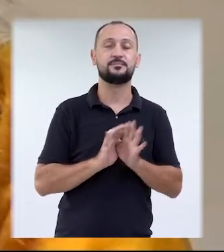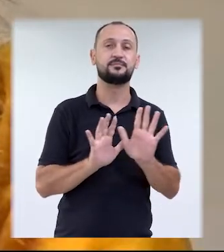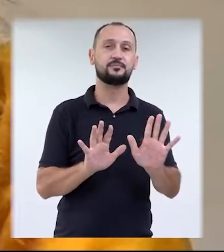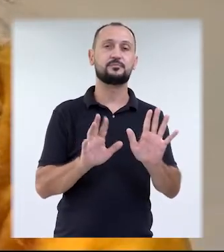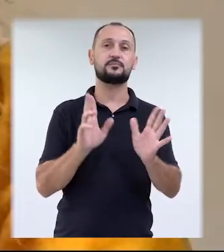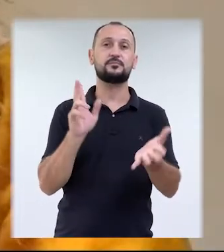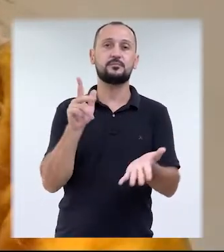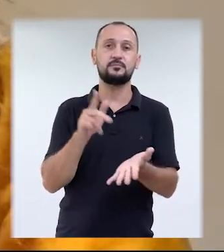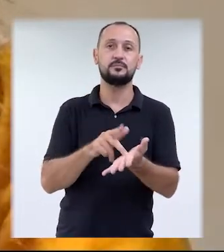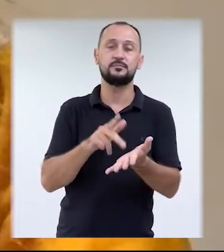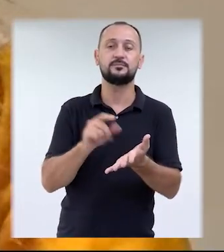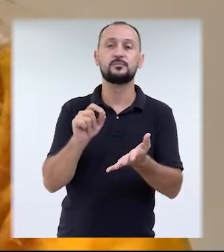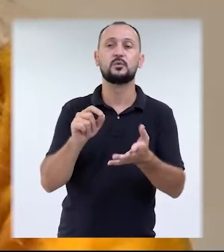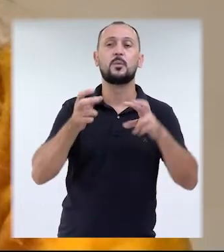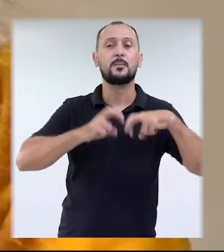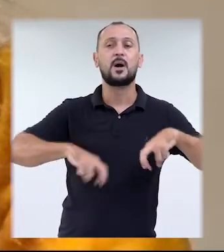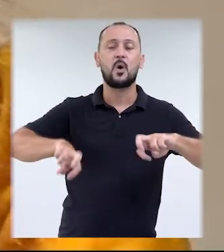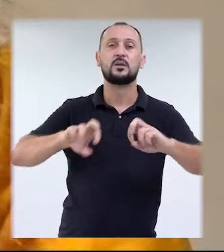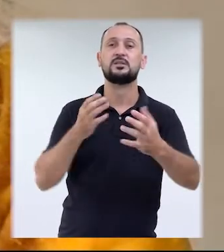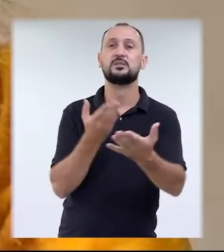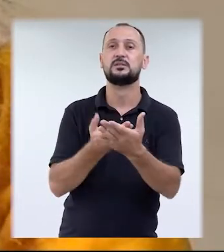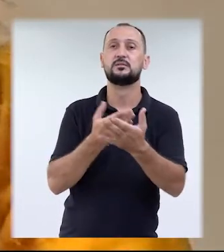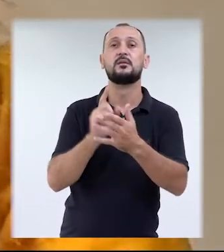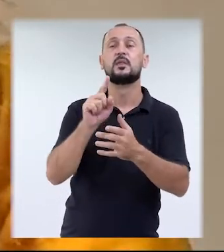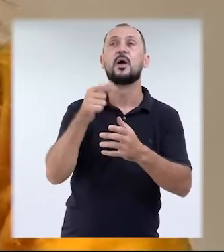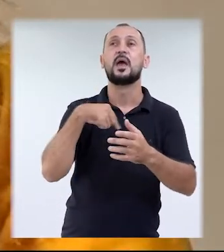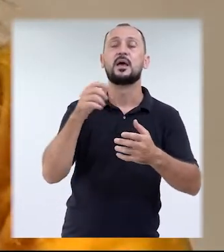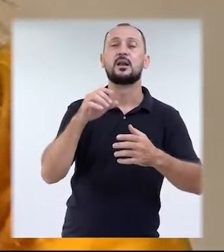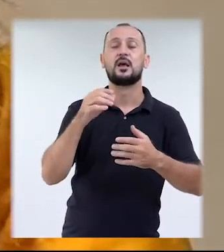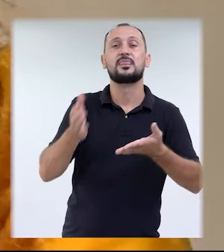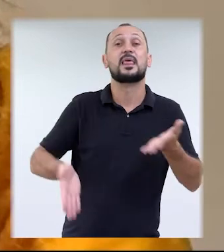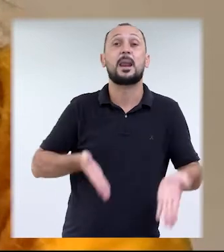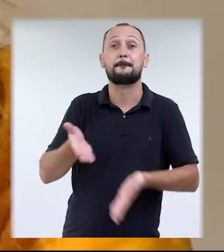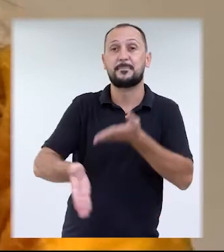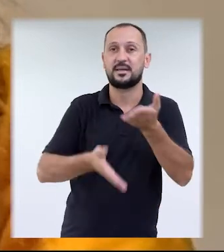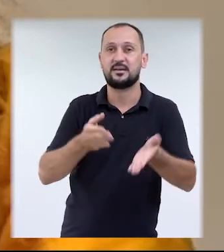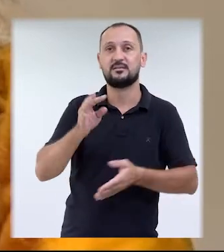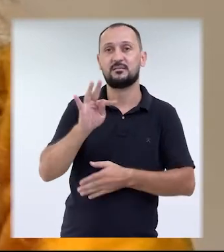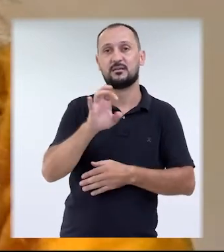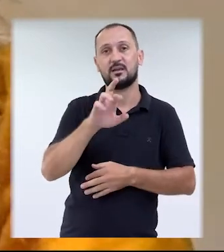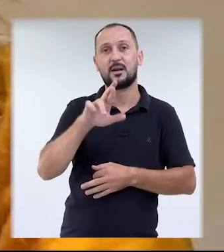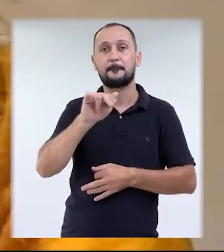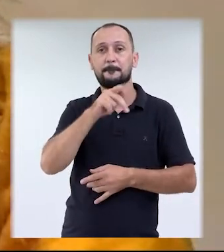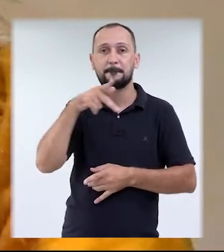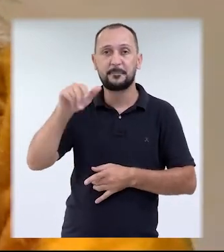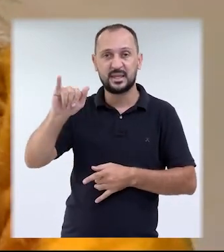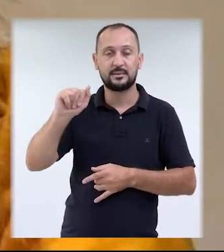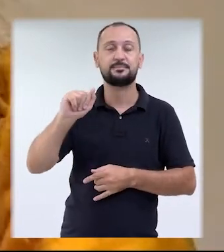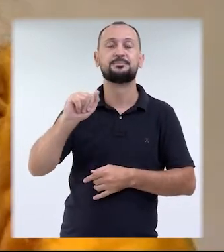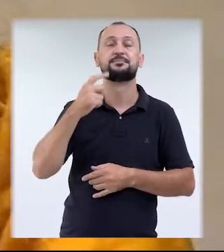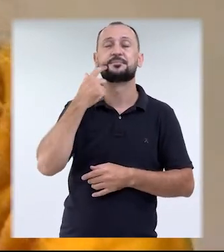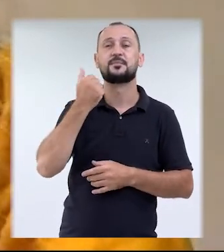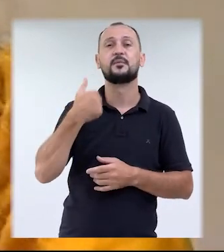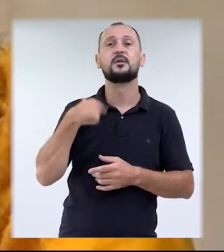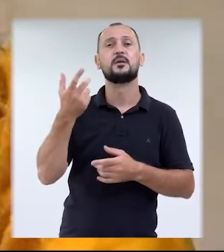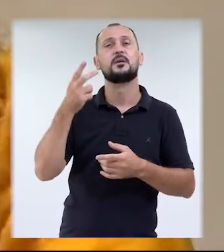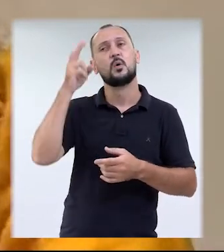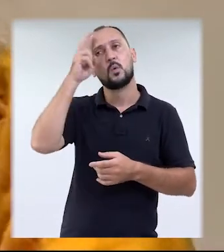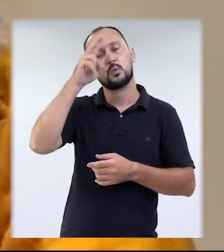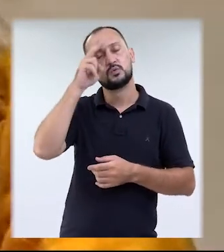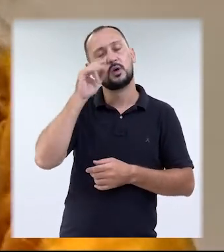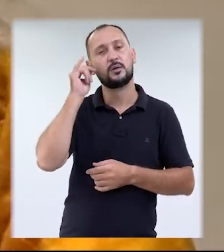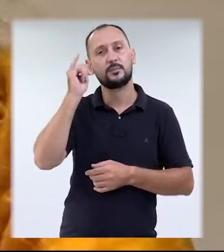Então, na verdade, não era uma roda de estudos, né? Era uma roda terapêutica que eu criei